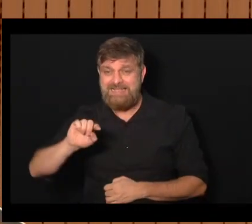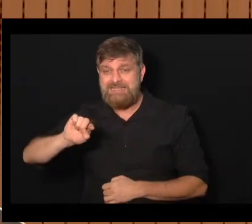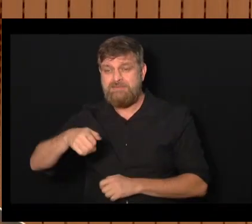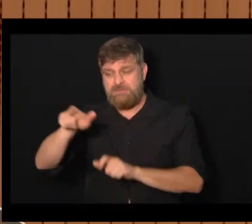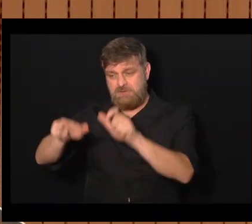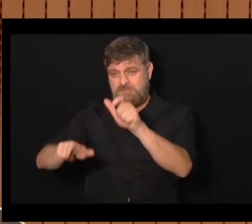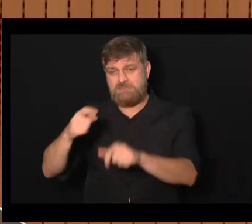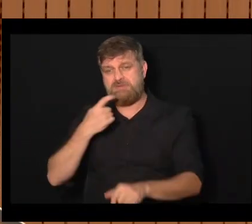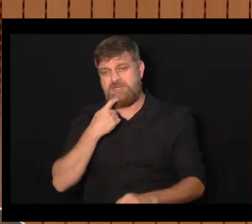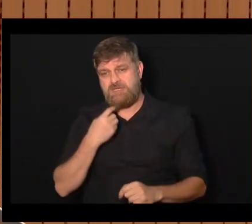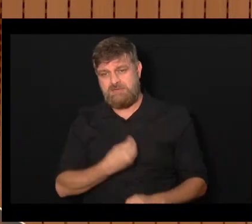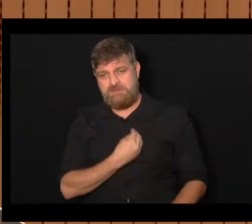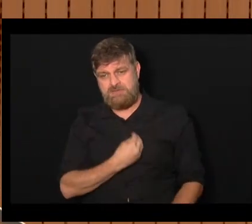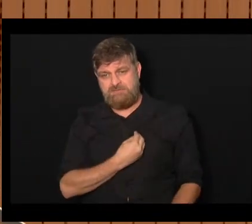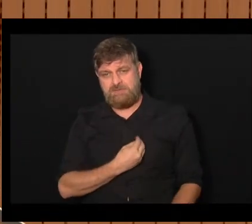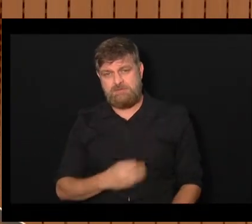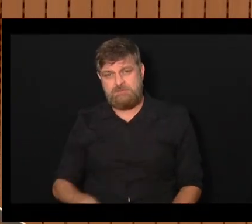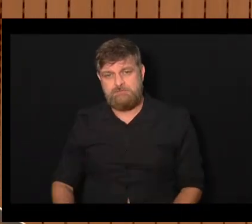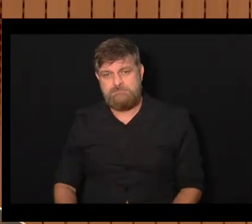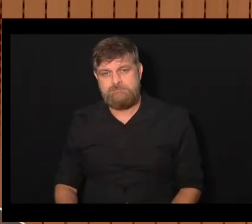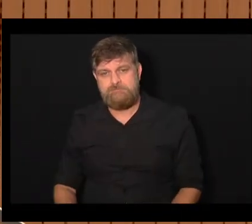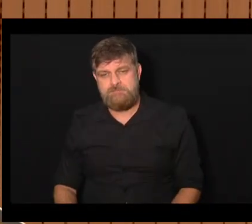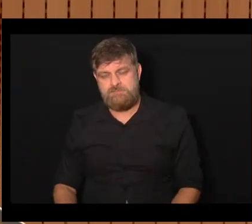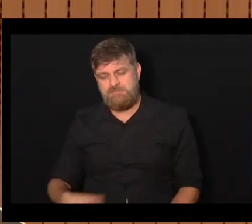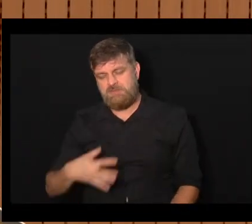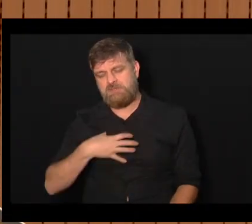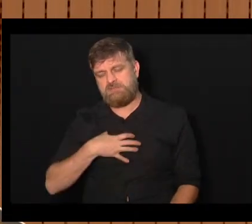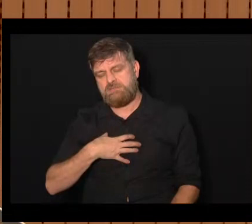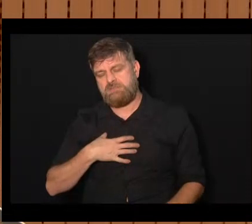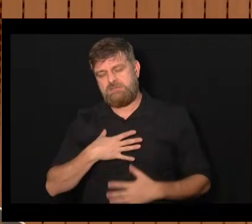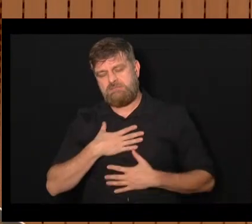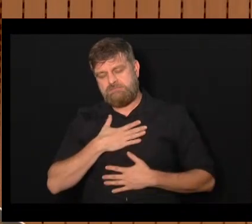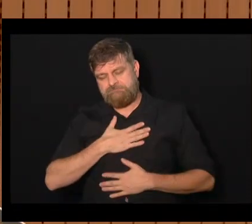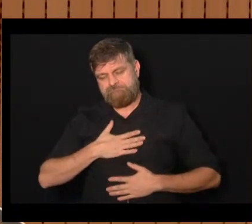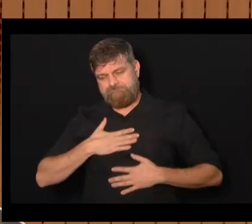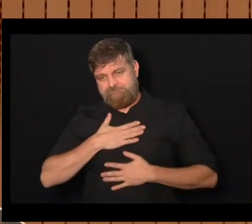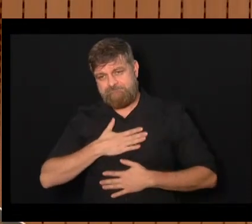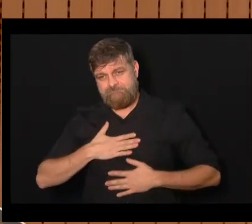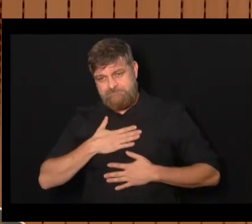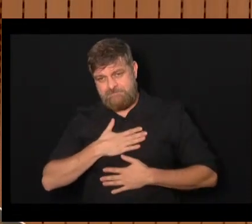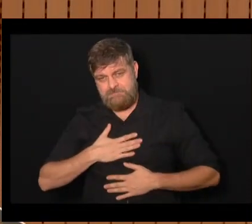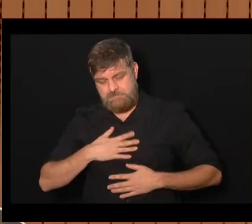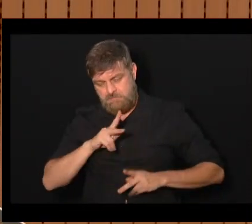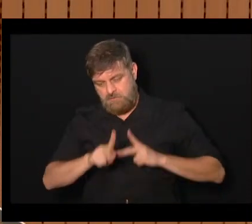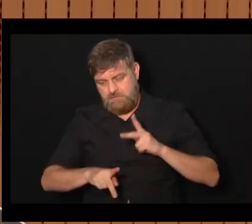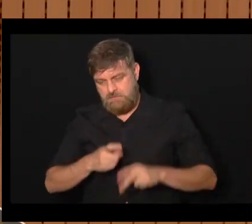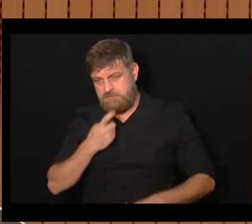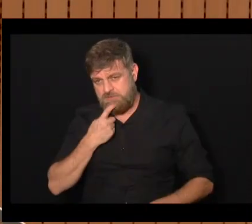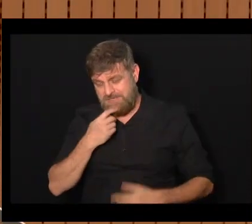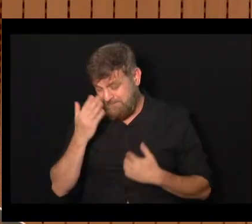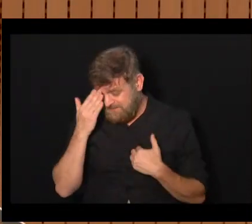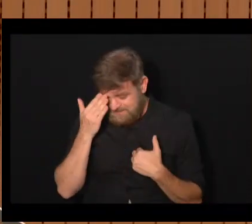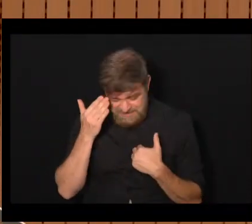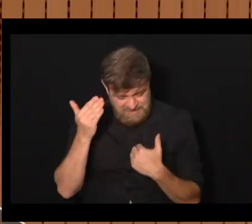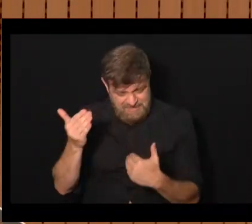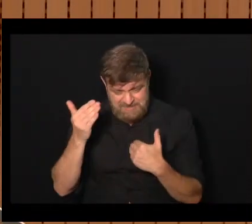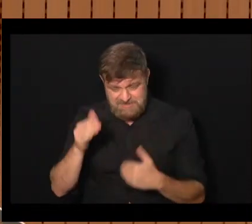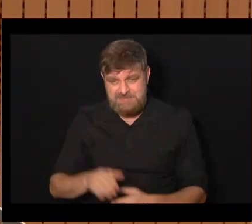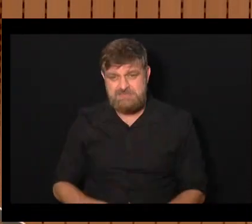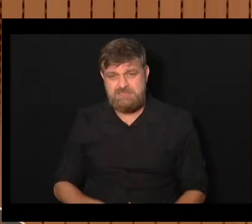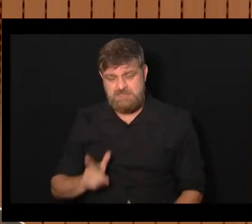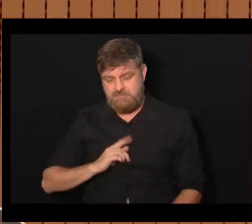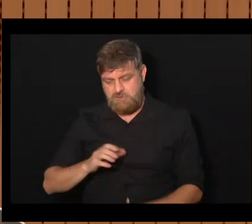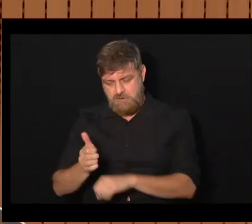sempre, aceitem, se sintam contemplados com a cidade de Campinas, agradecendo pela luta,